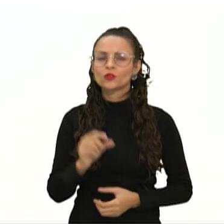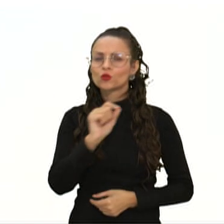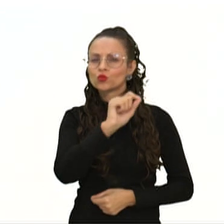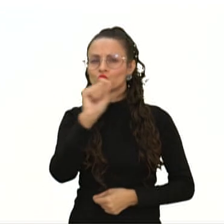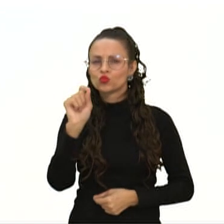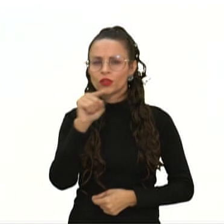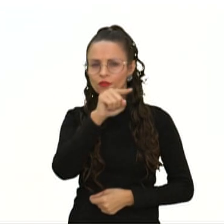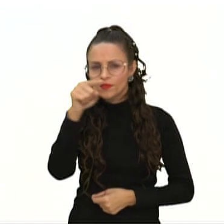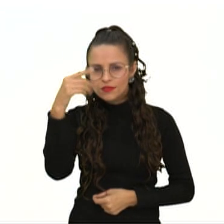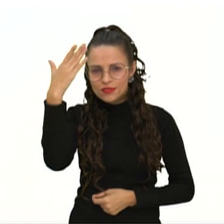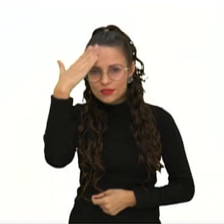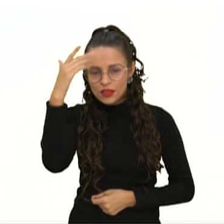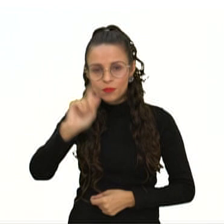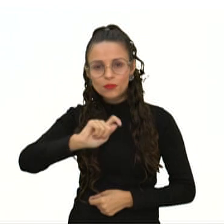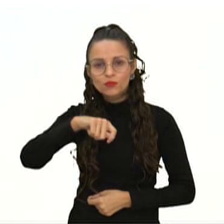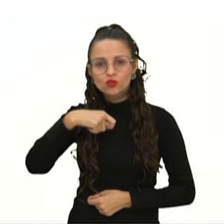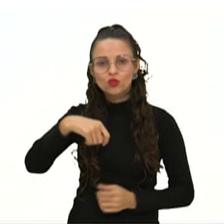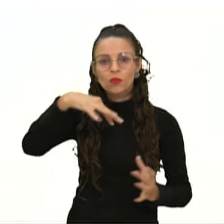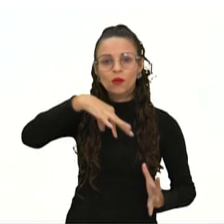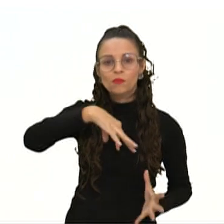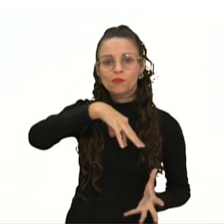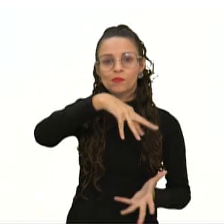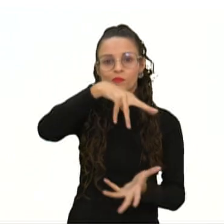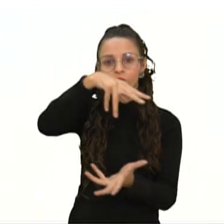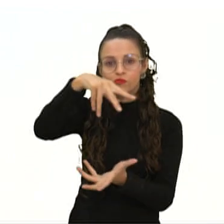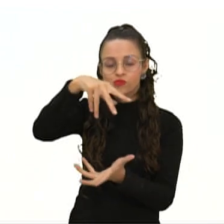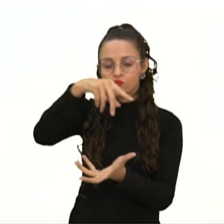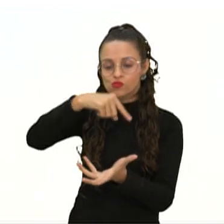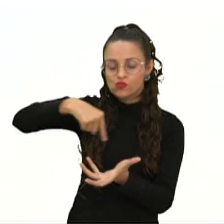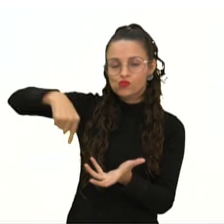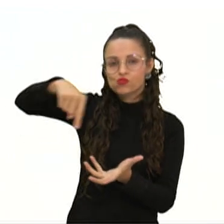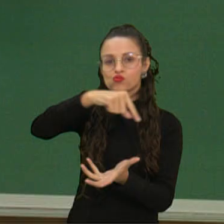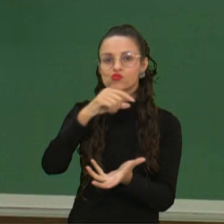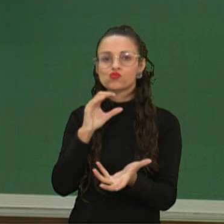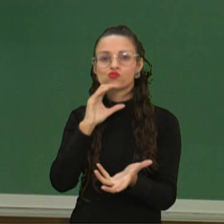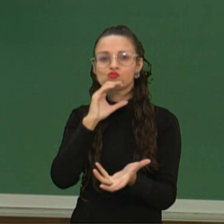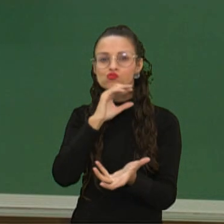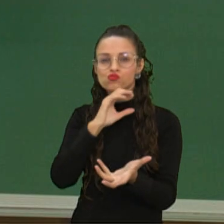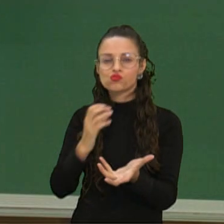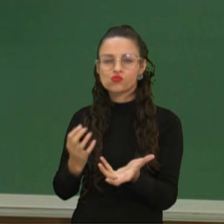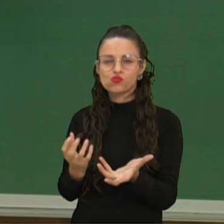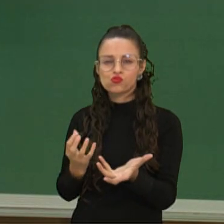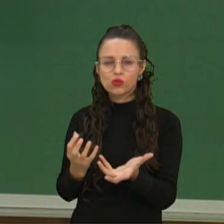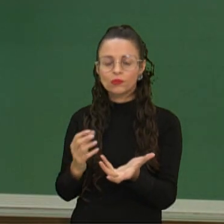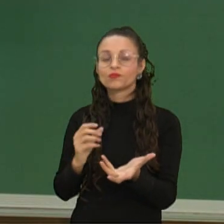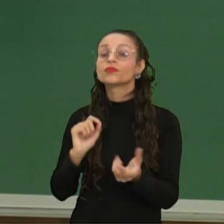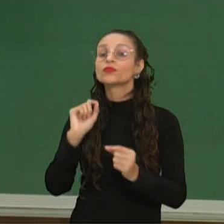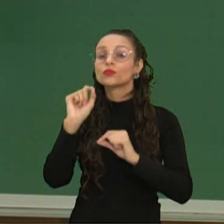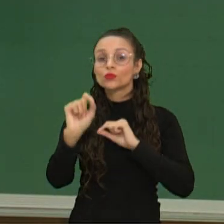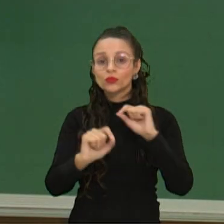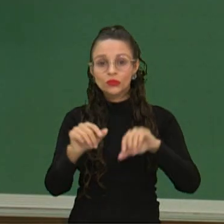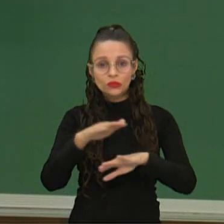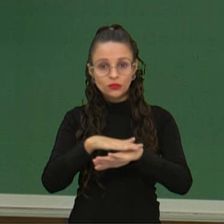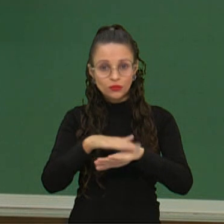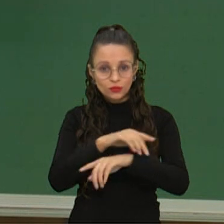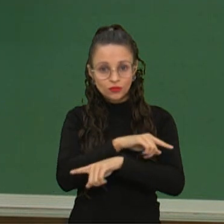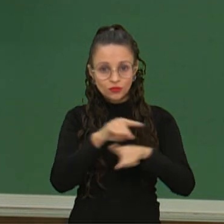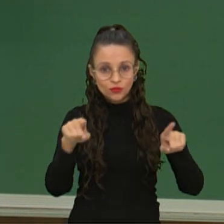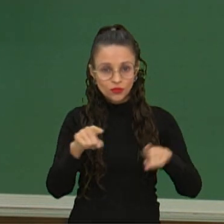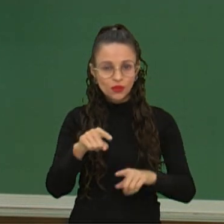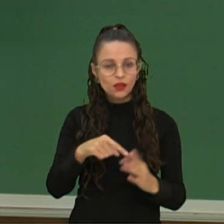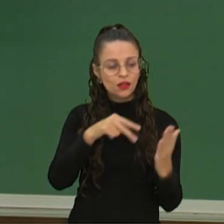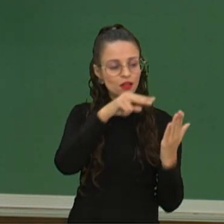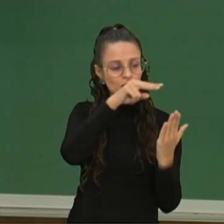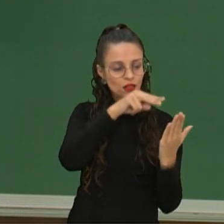você sabe sobre o aquecimento global? E daí, o que nós iremos fazer é o seguinte, nós vamos ler e